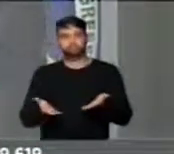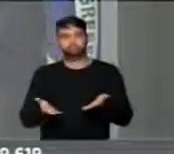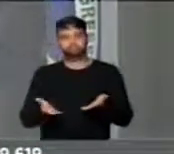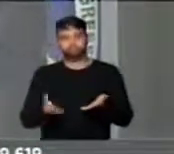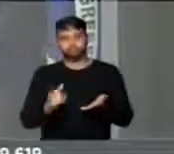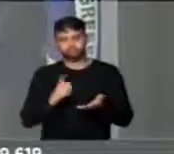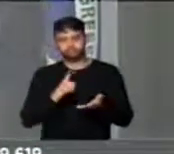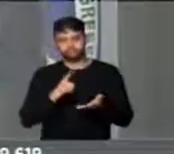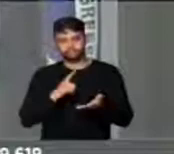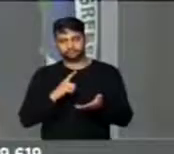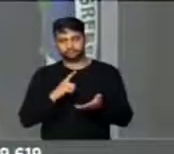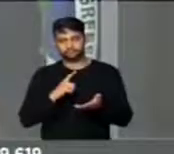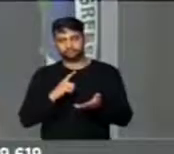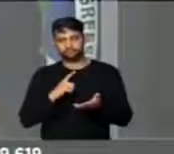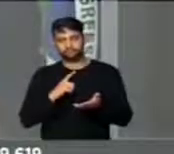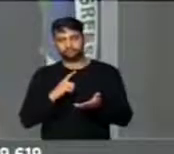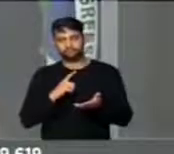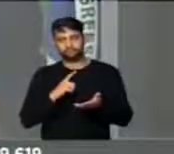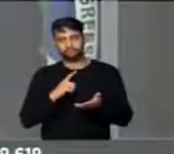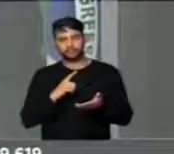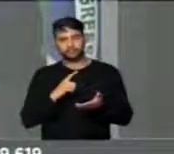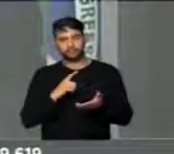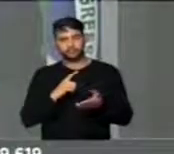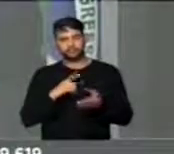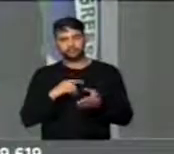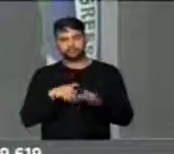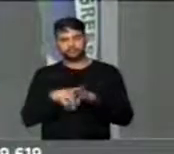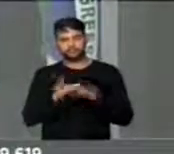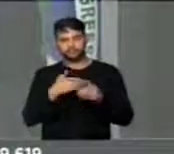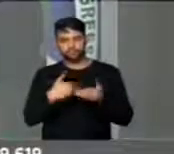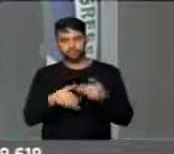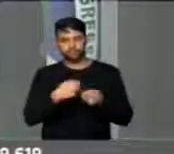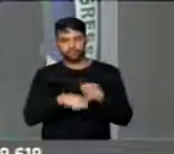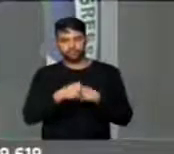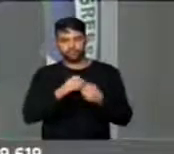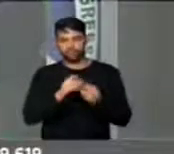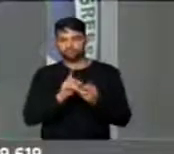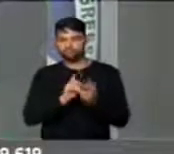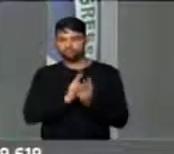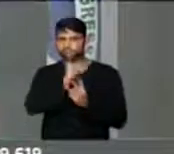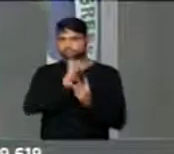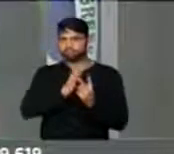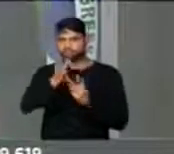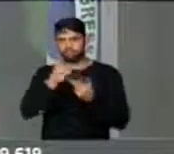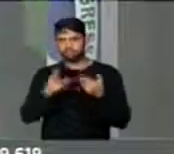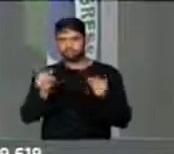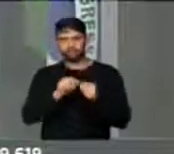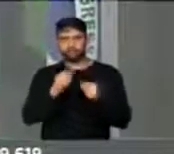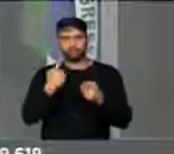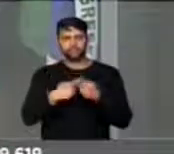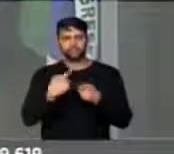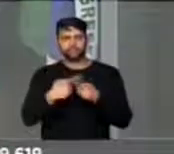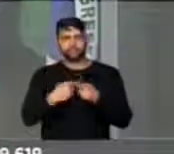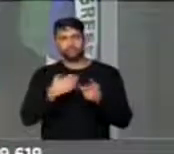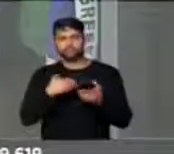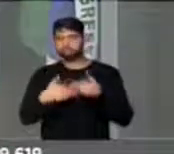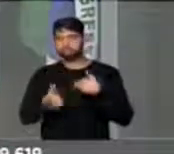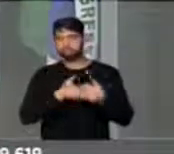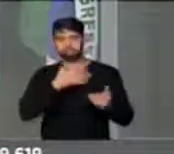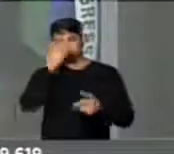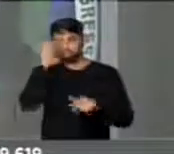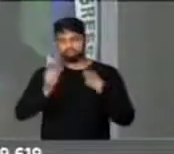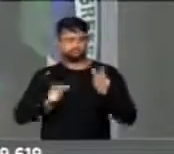por DAS, por direções de economia mista ou por quem quer que seja.